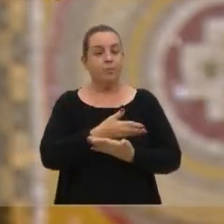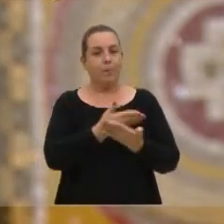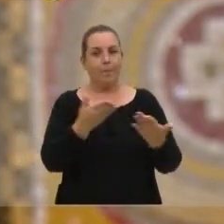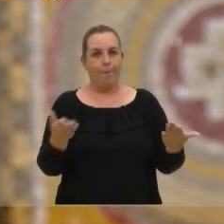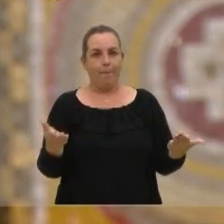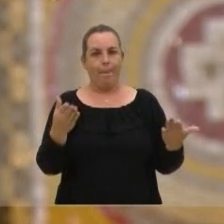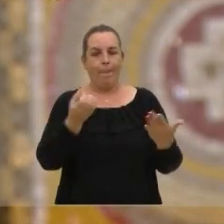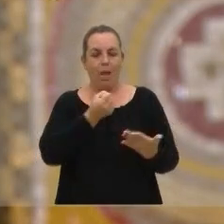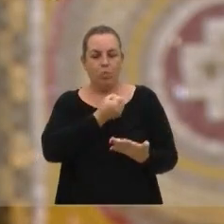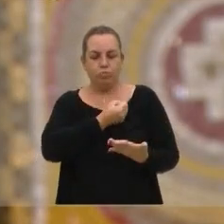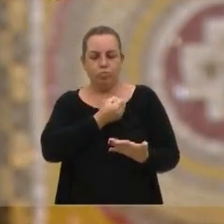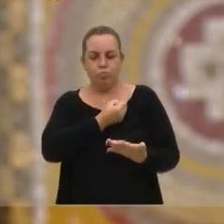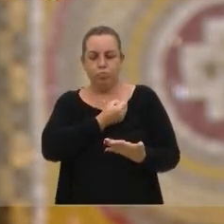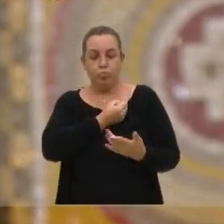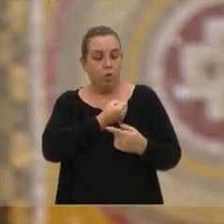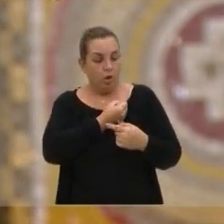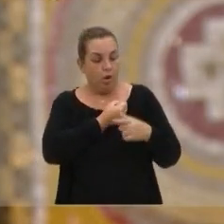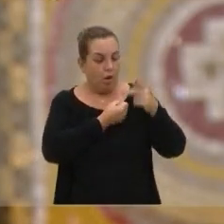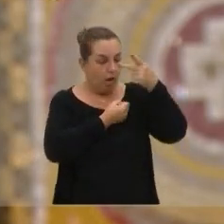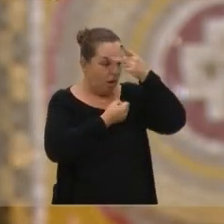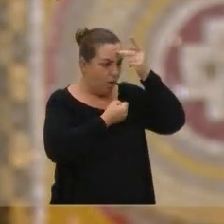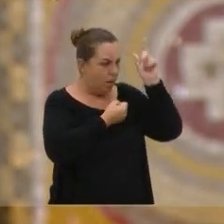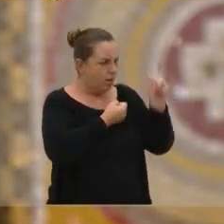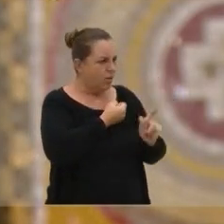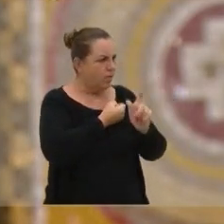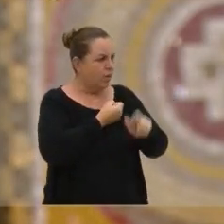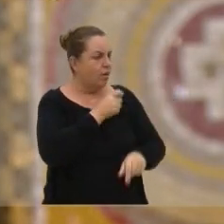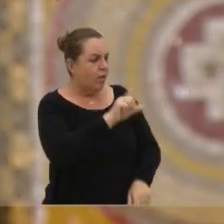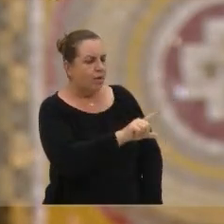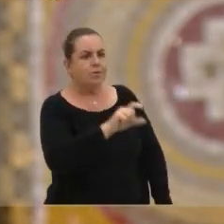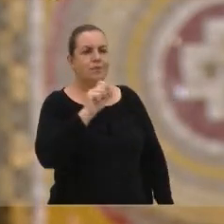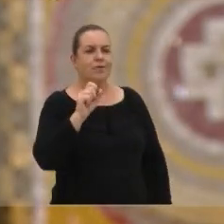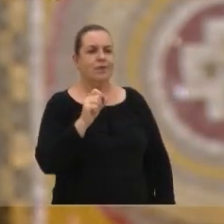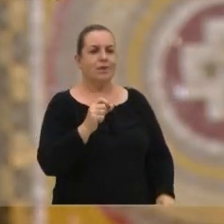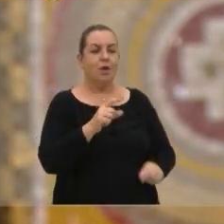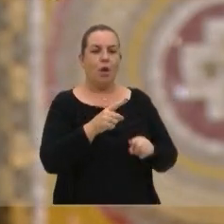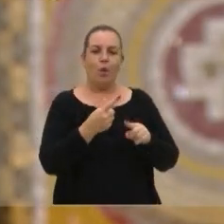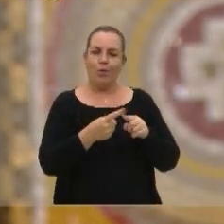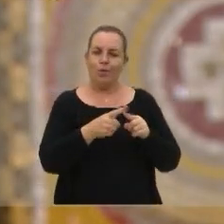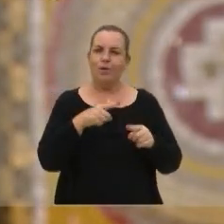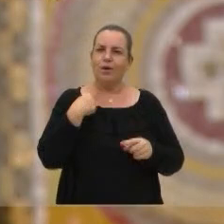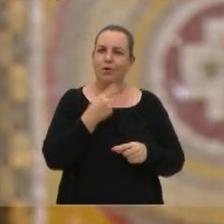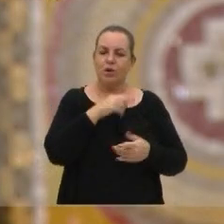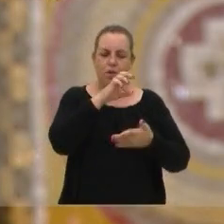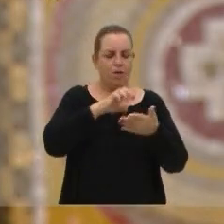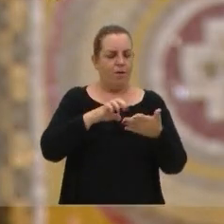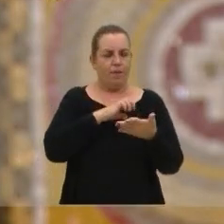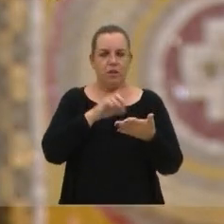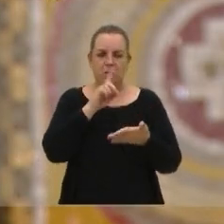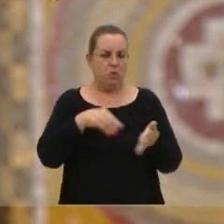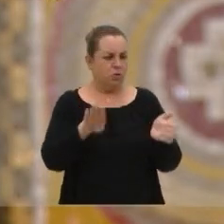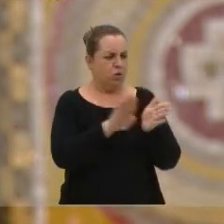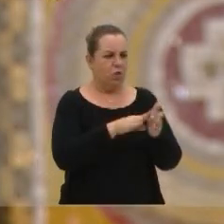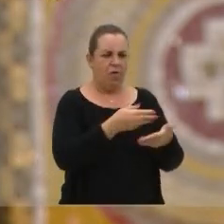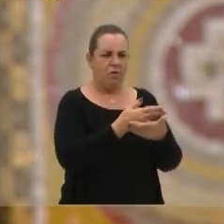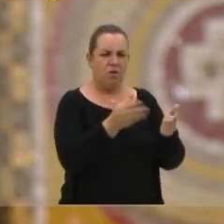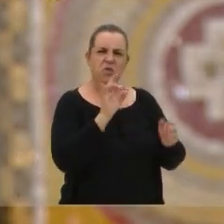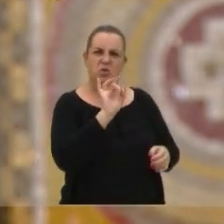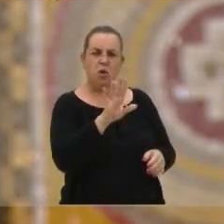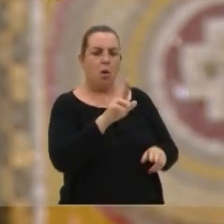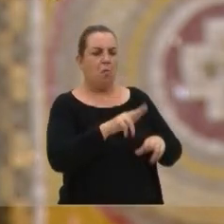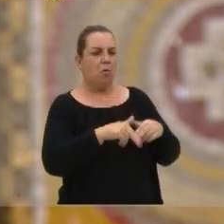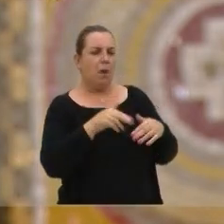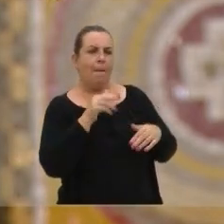do número dos escolhidos, porque o nosso Evangelho não chegou até vós somente por meio